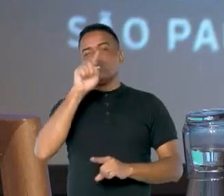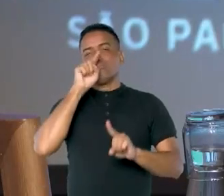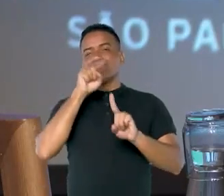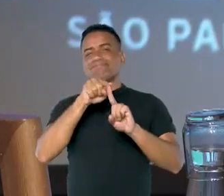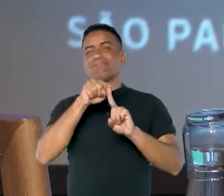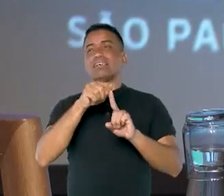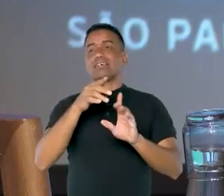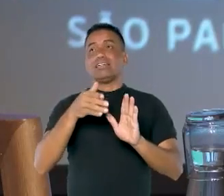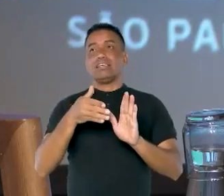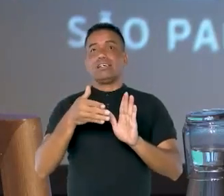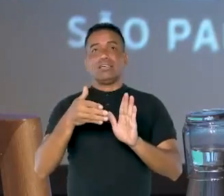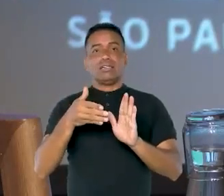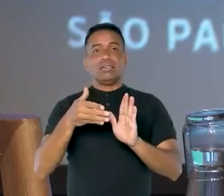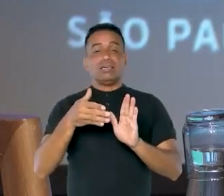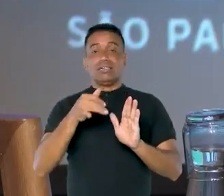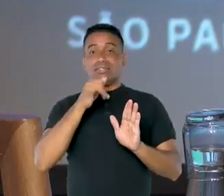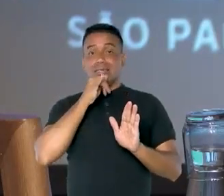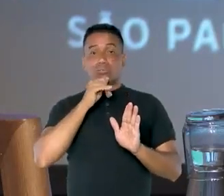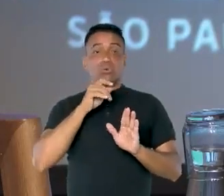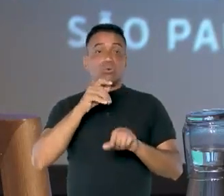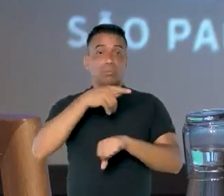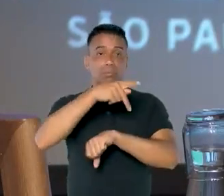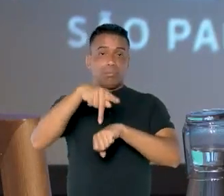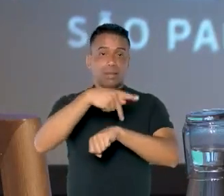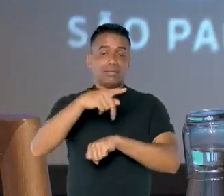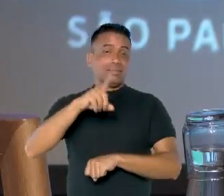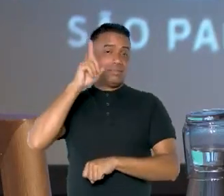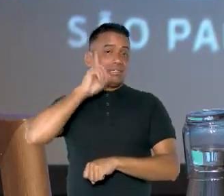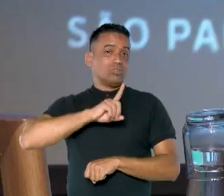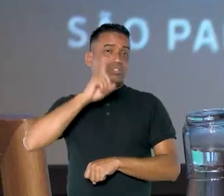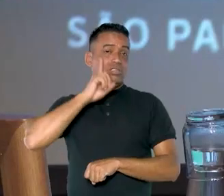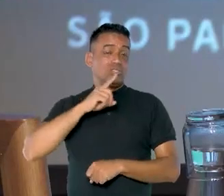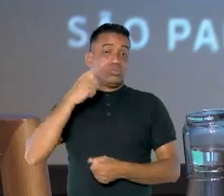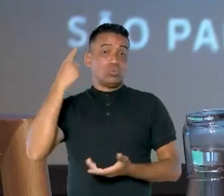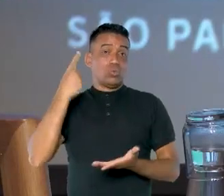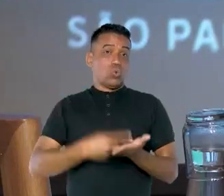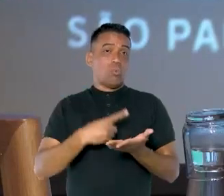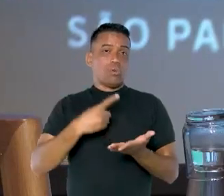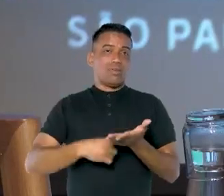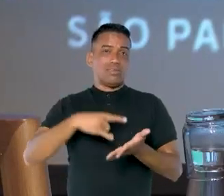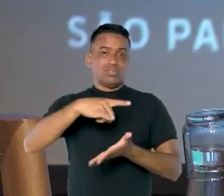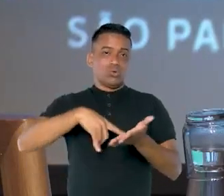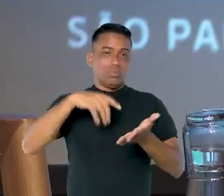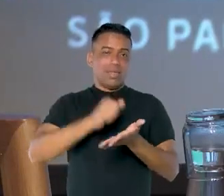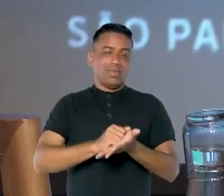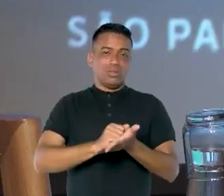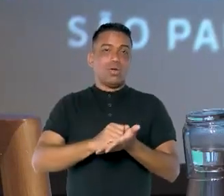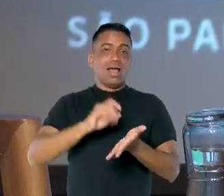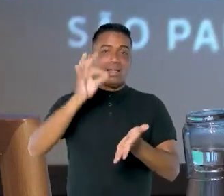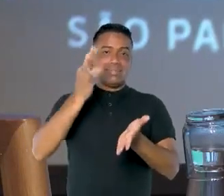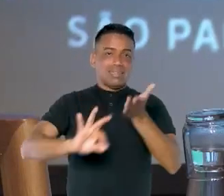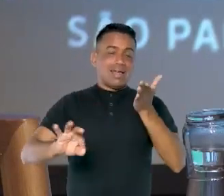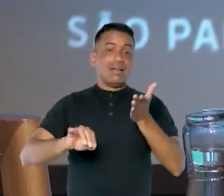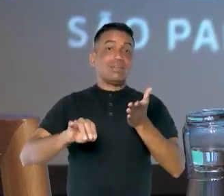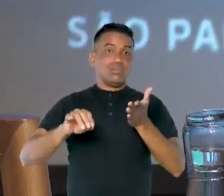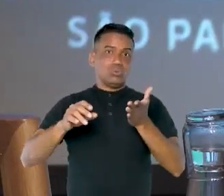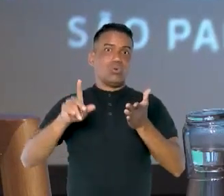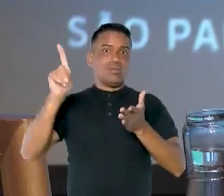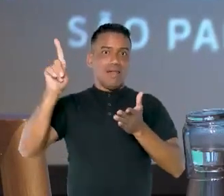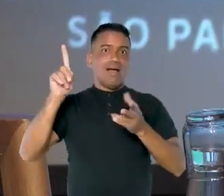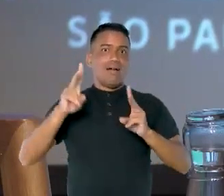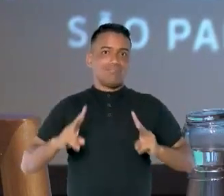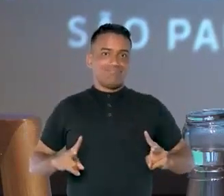pela retirada dos Estados Unidos do Acordo de Paris e da possibilidade de dialogar com os outros